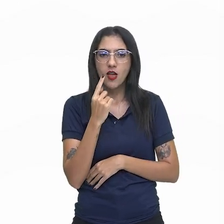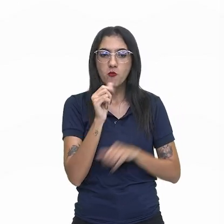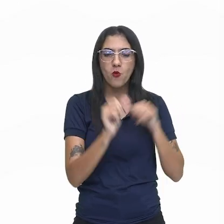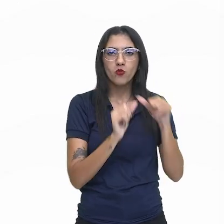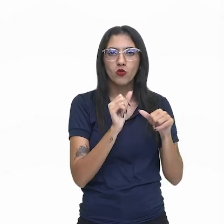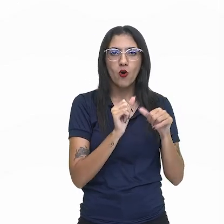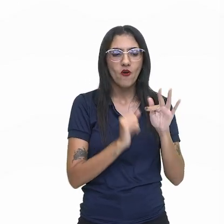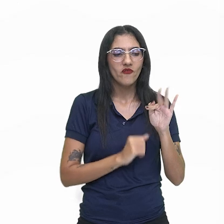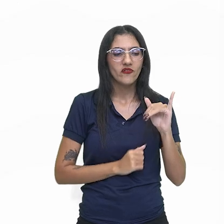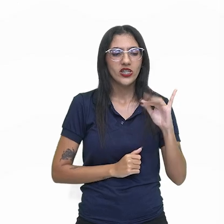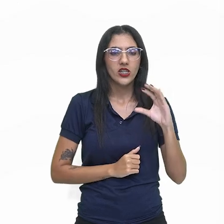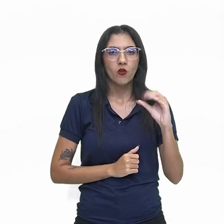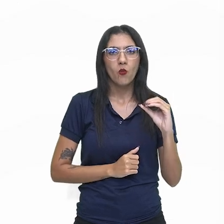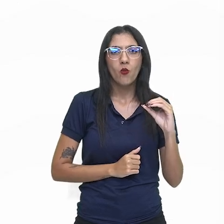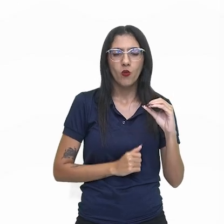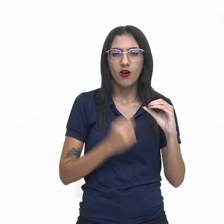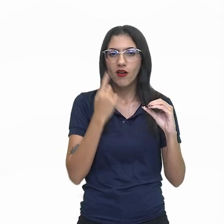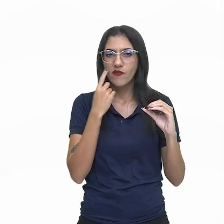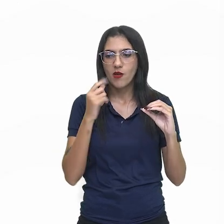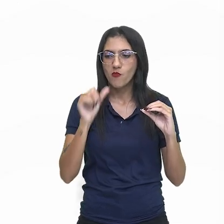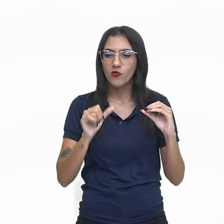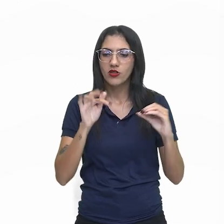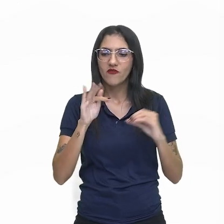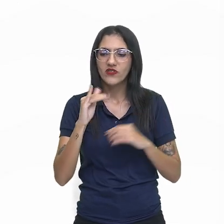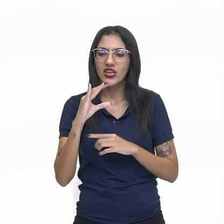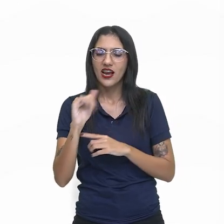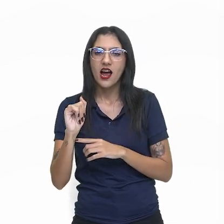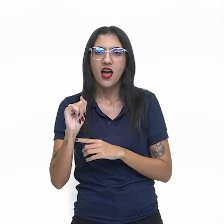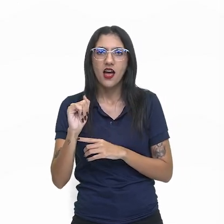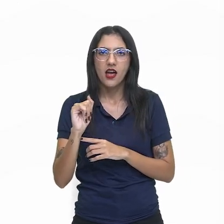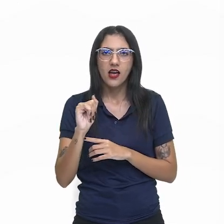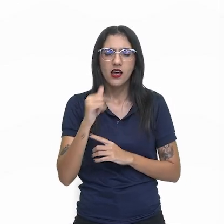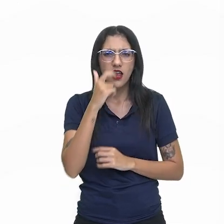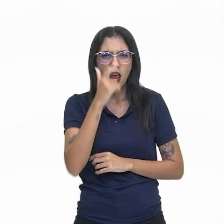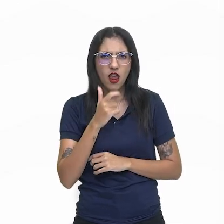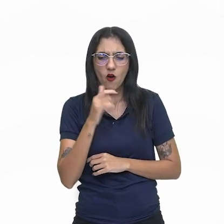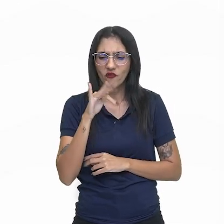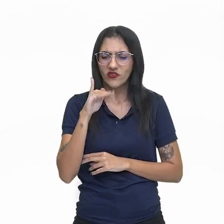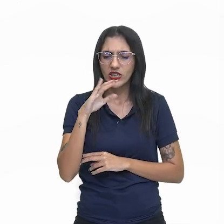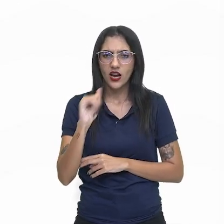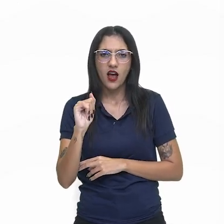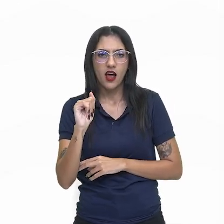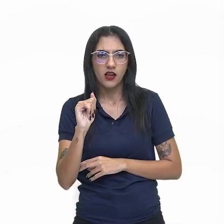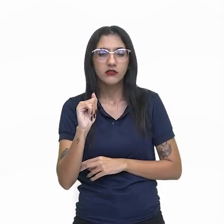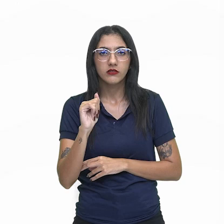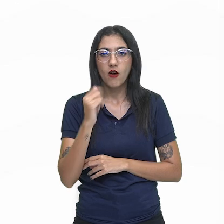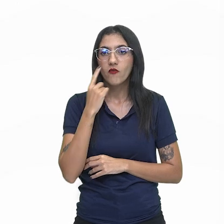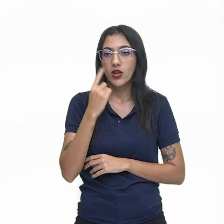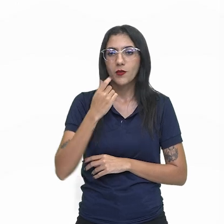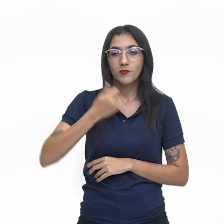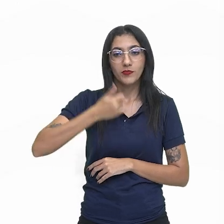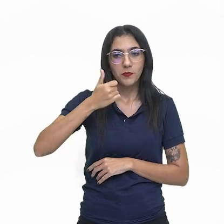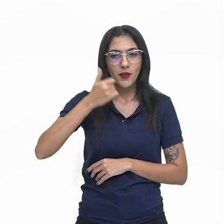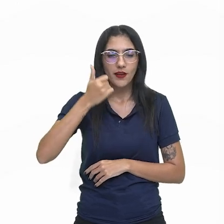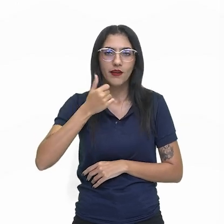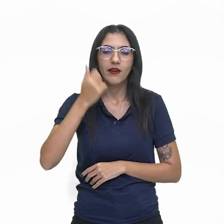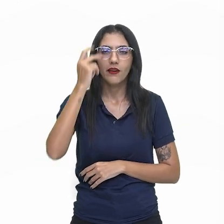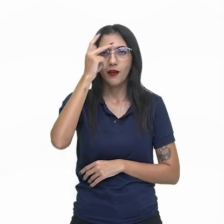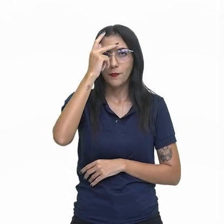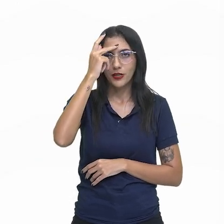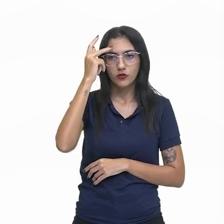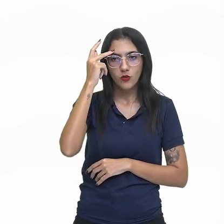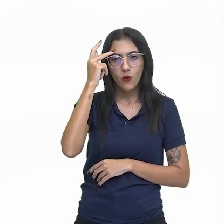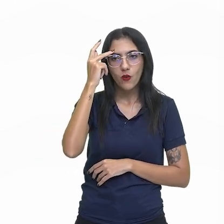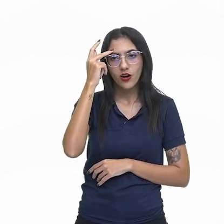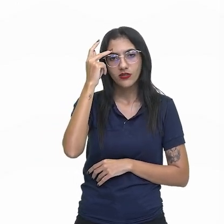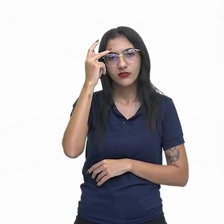fico. Eu fica fora de mim. Eu, primeira pessoa, né? Eu